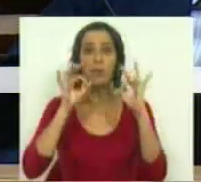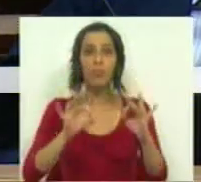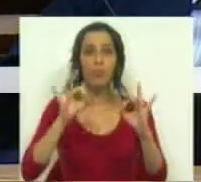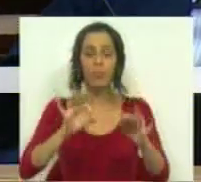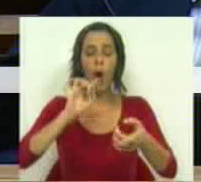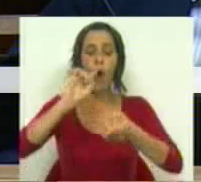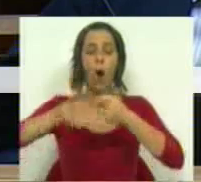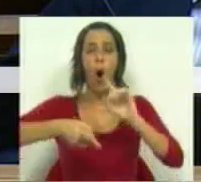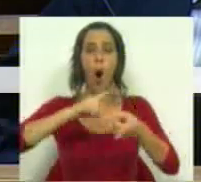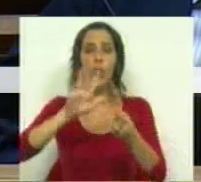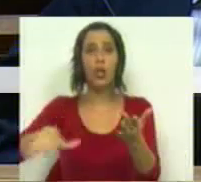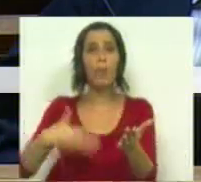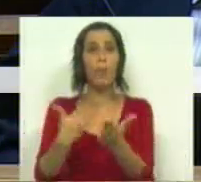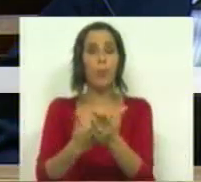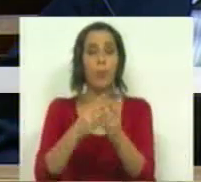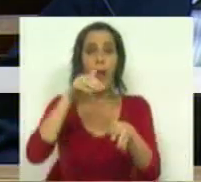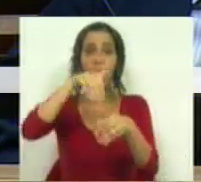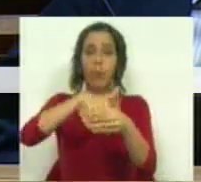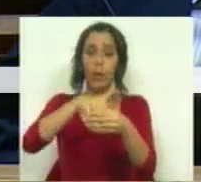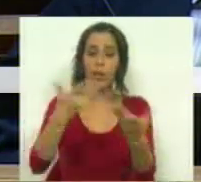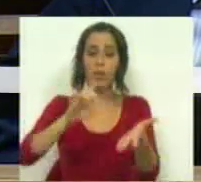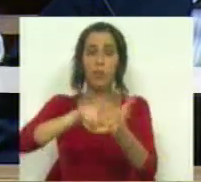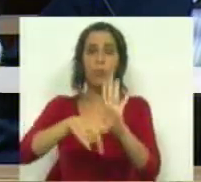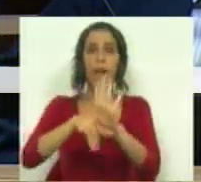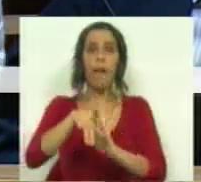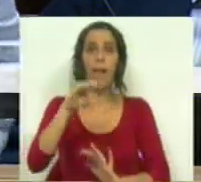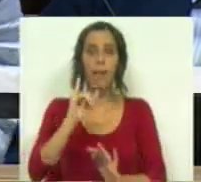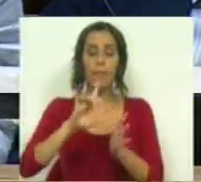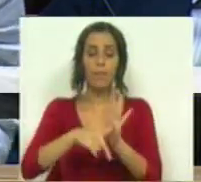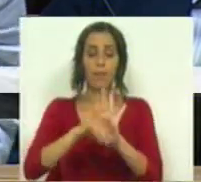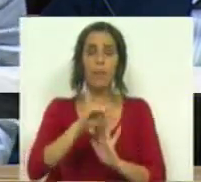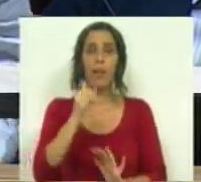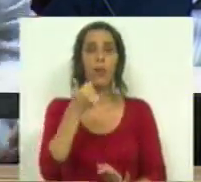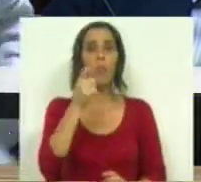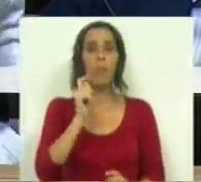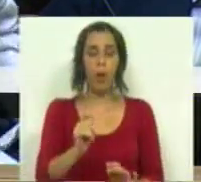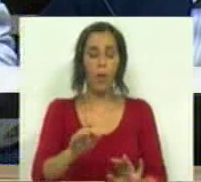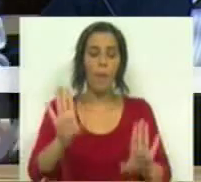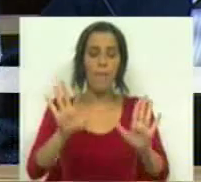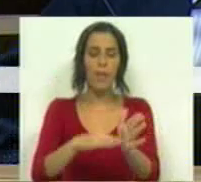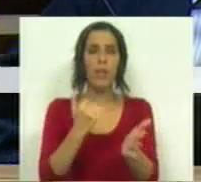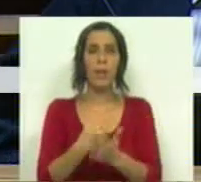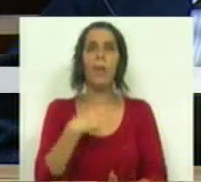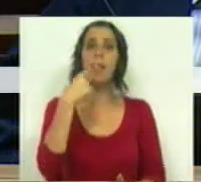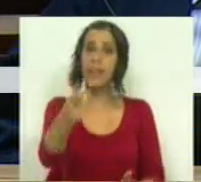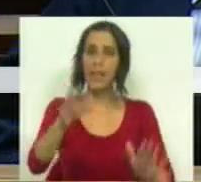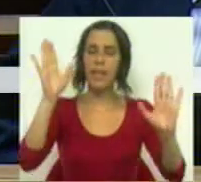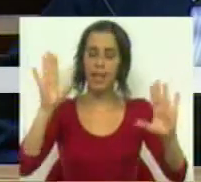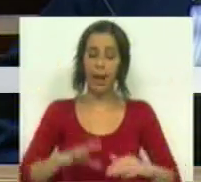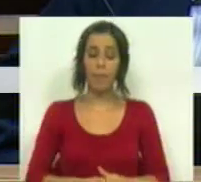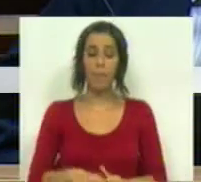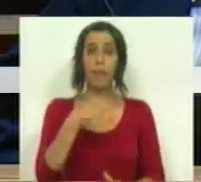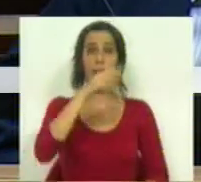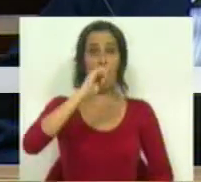quais são as propostas contidas no projeto de lei, no projeto de lei do Bloco de Esquerda. Mas sempre lhe direi o seguinte,